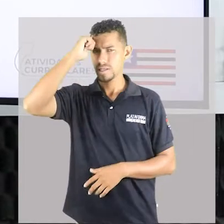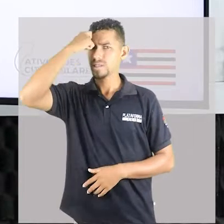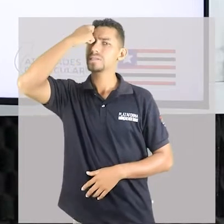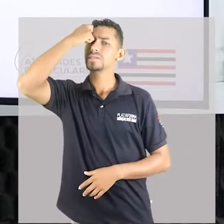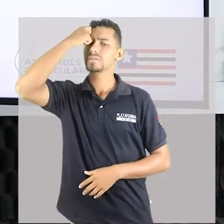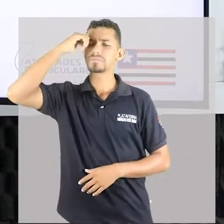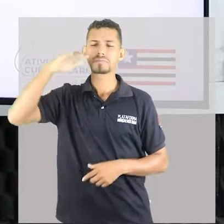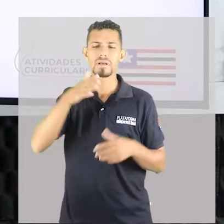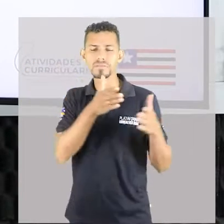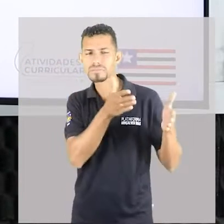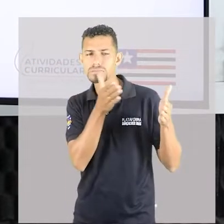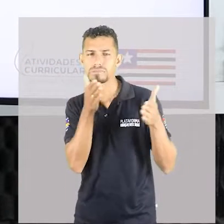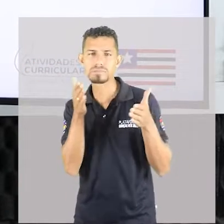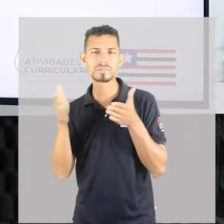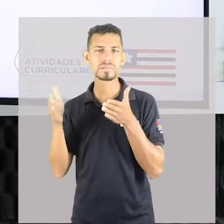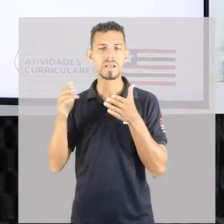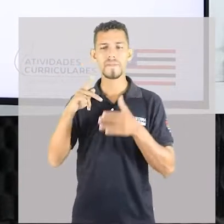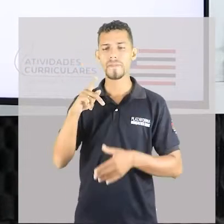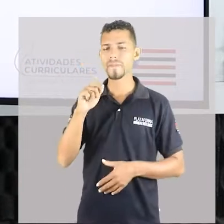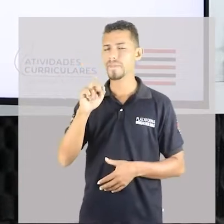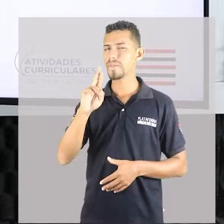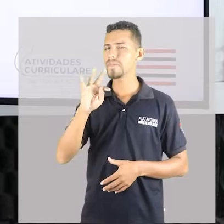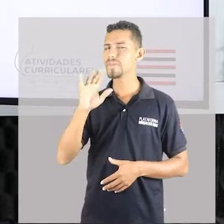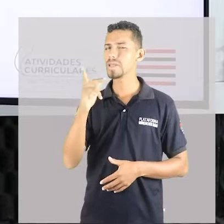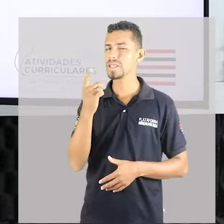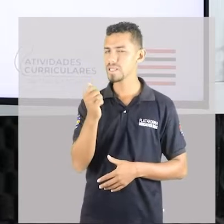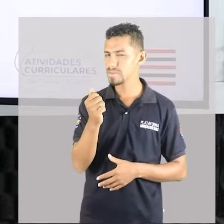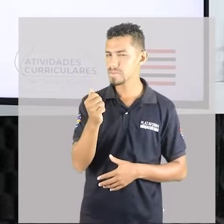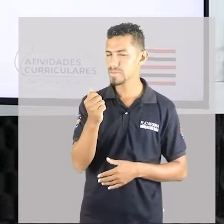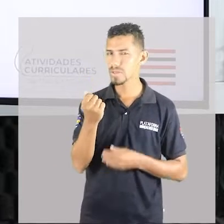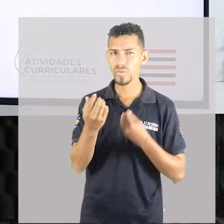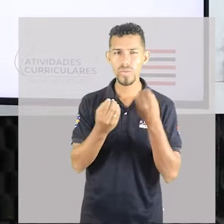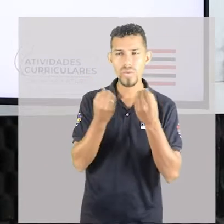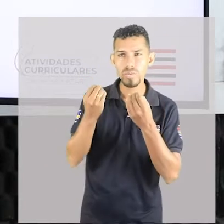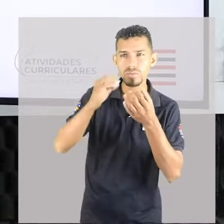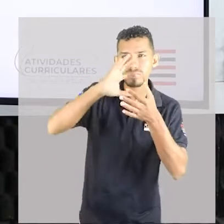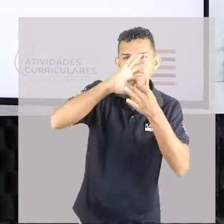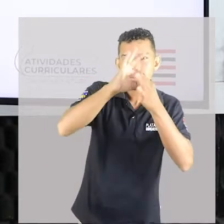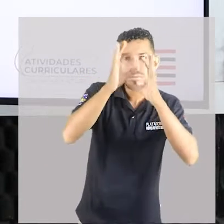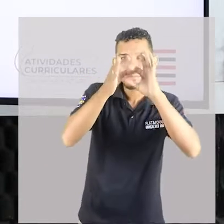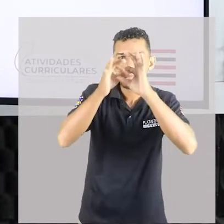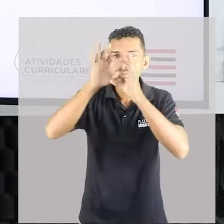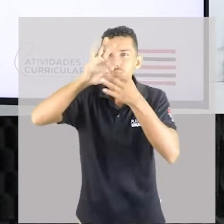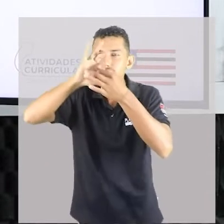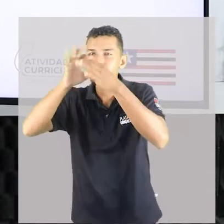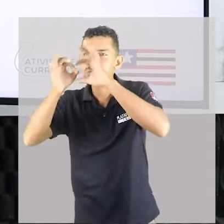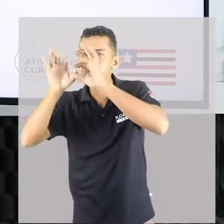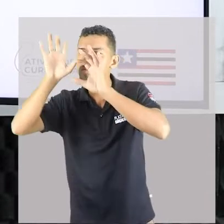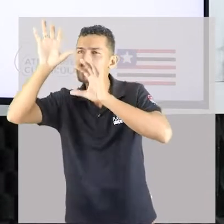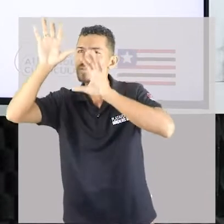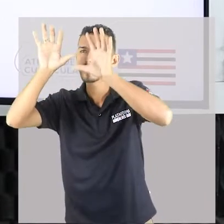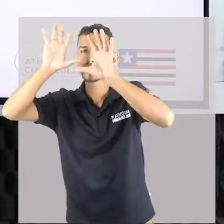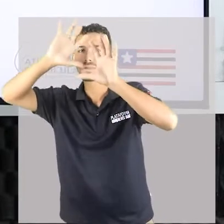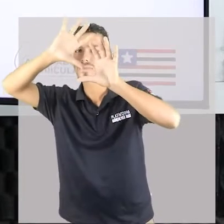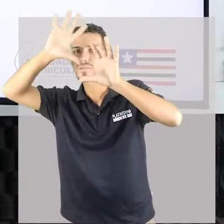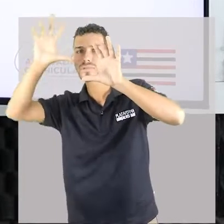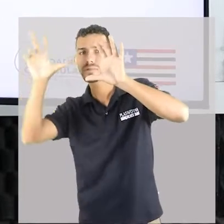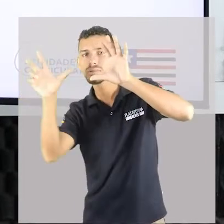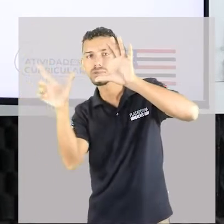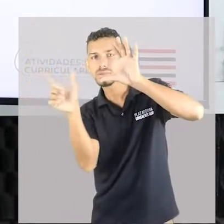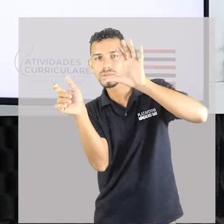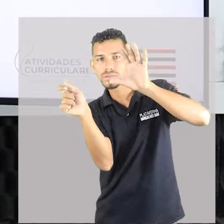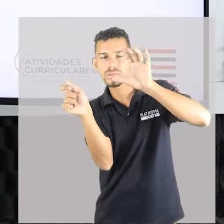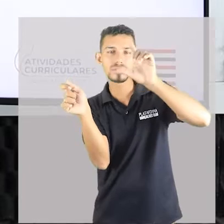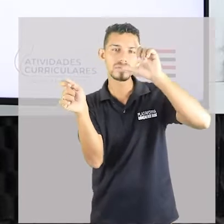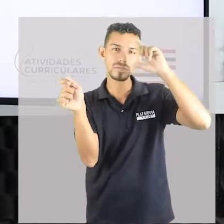para nós entendermos como é que o continente africano, na nossa contemporaneidade, aqui no